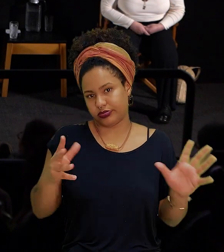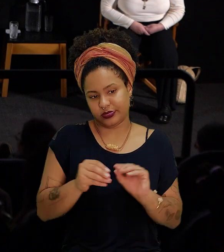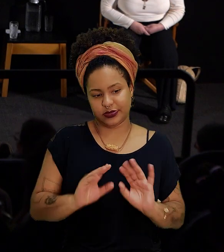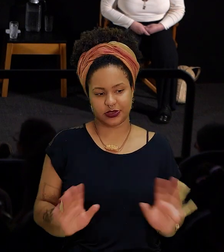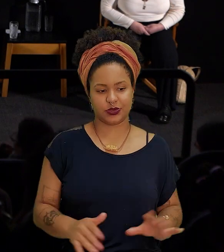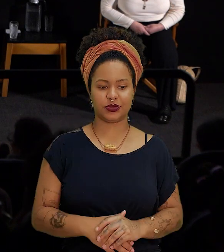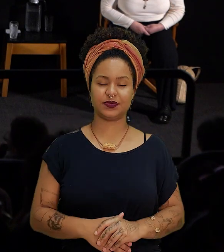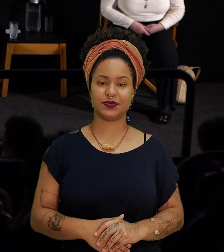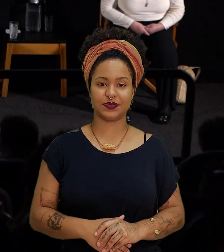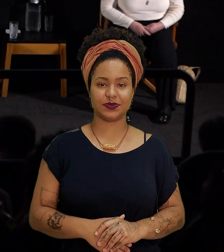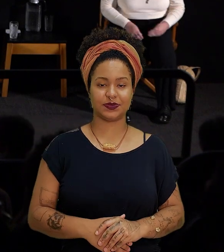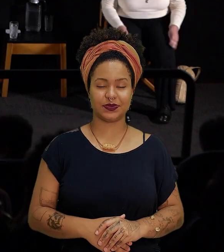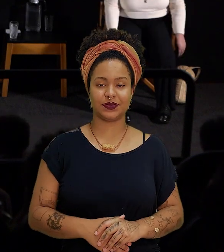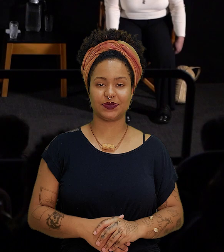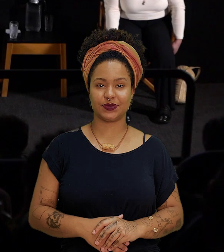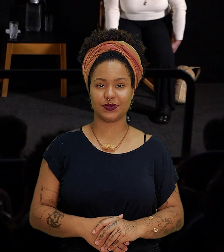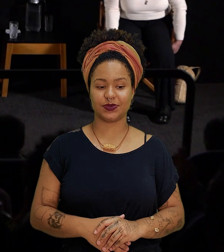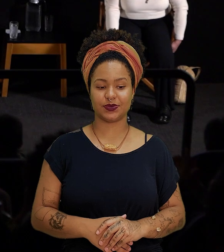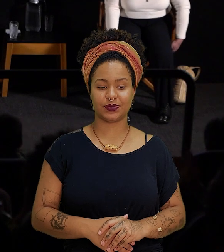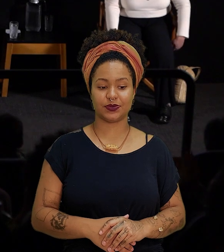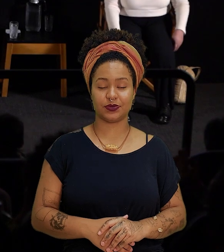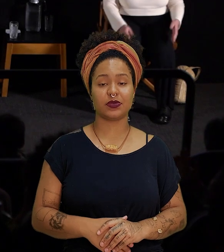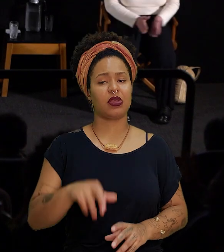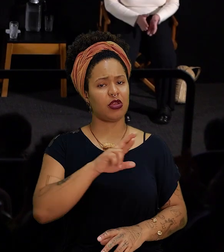Bom, mas senão ninguém vai...